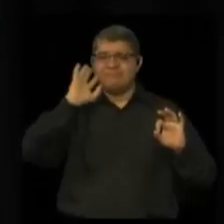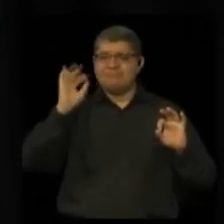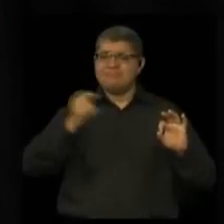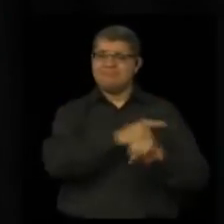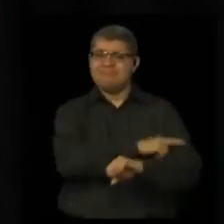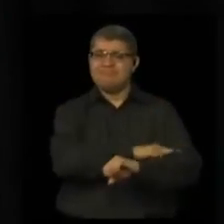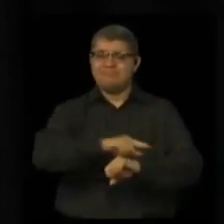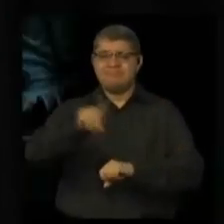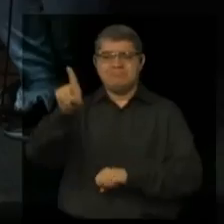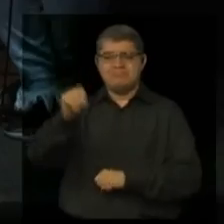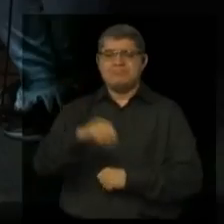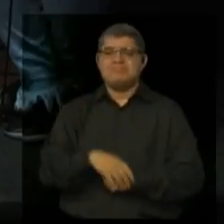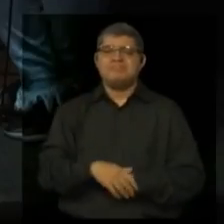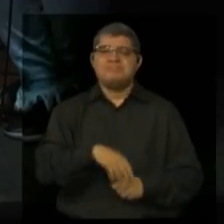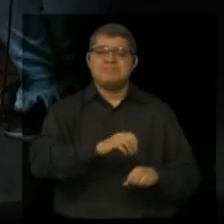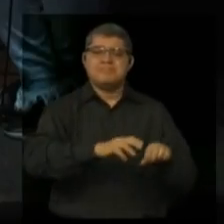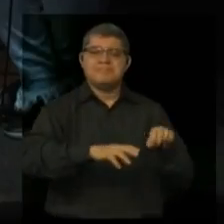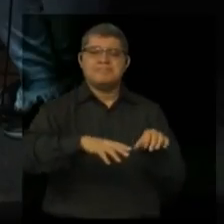gentil.